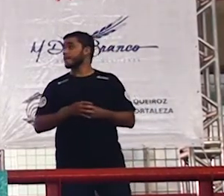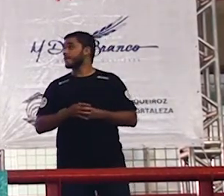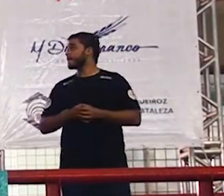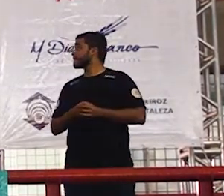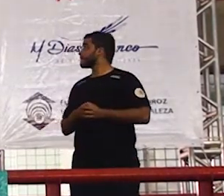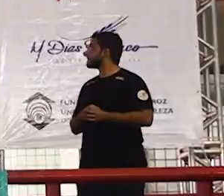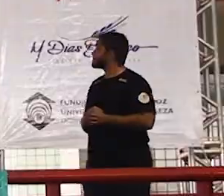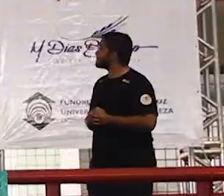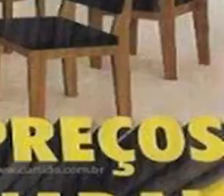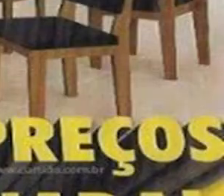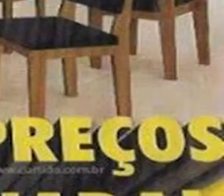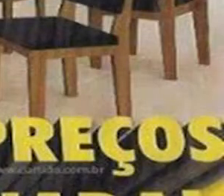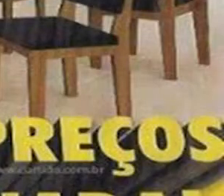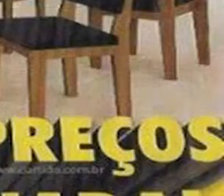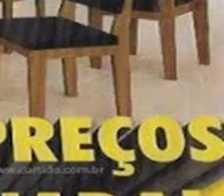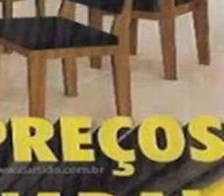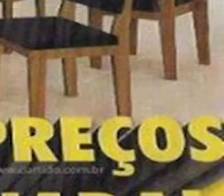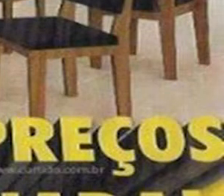Outro exemplo.